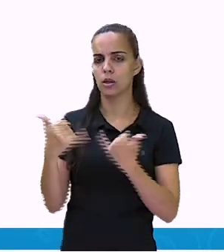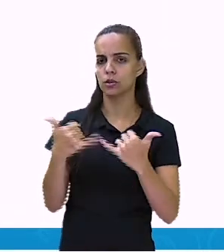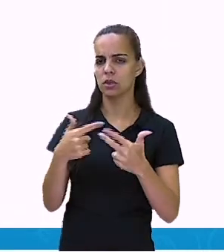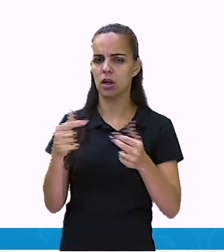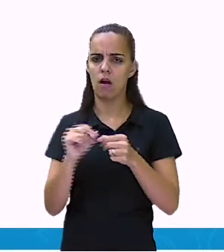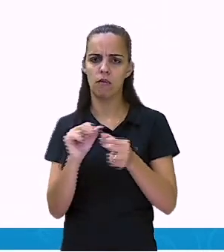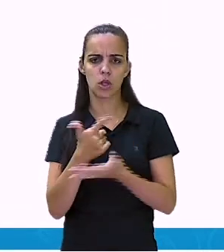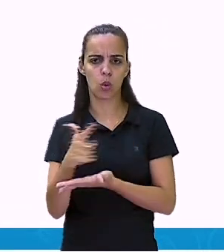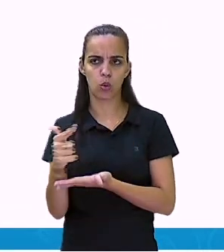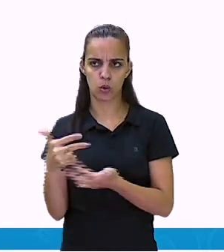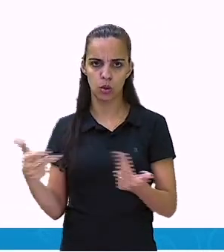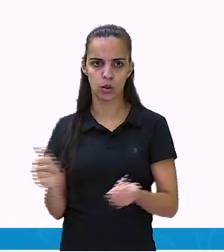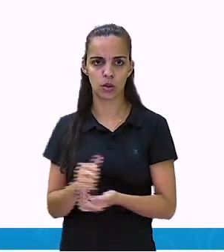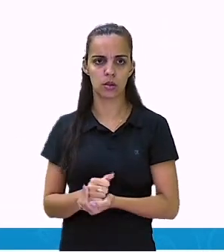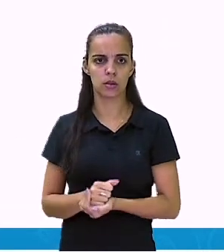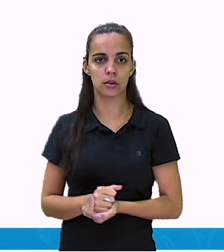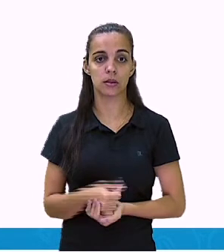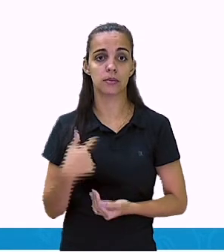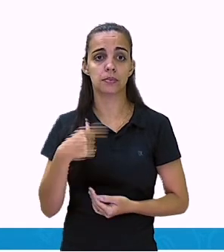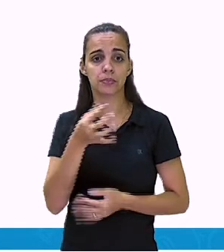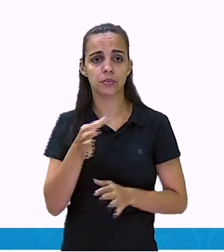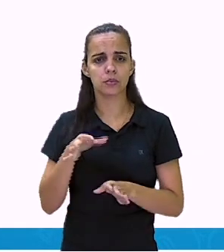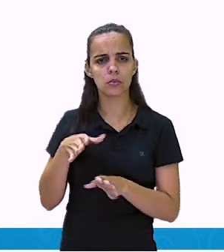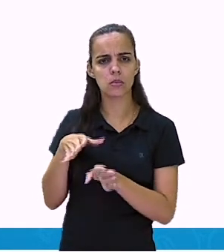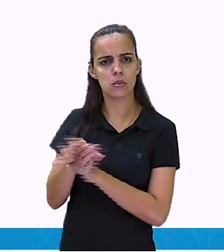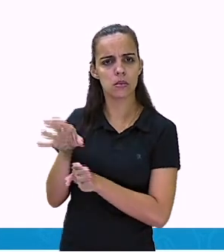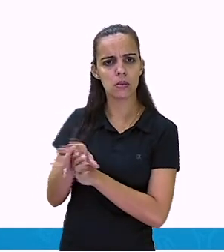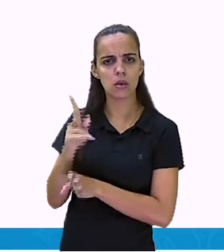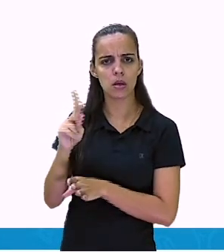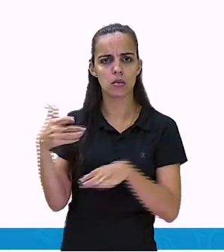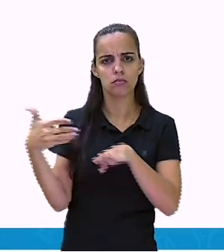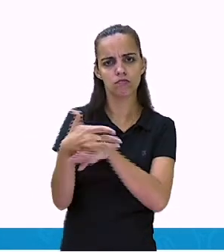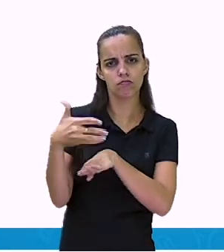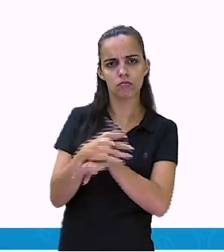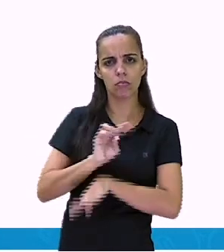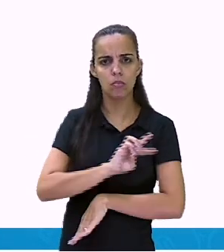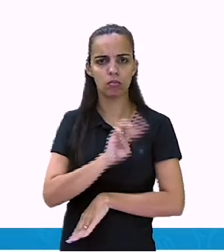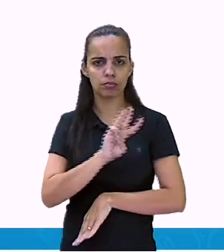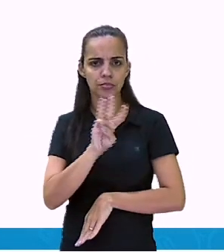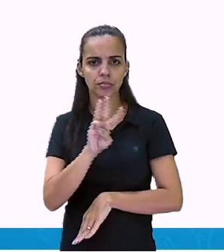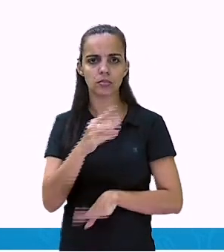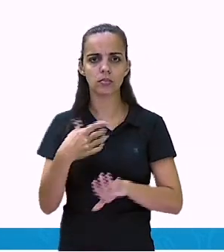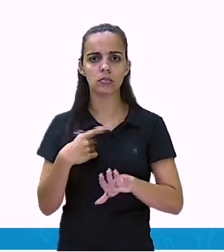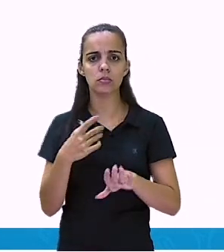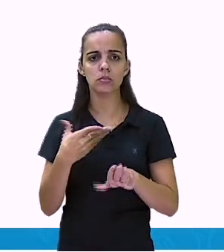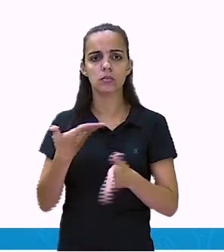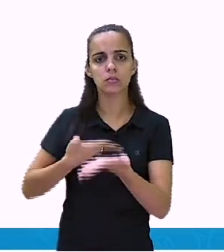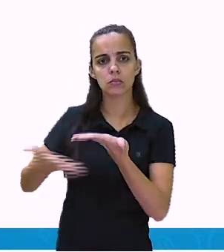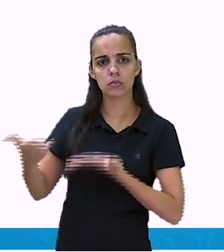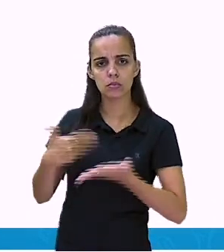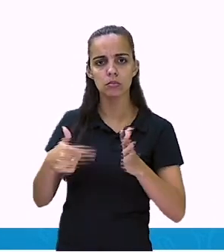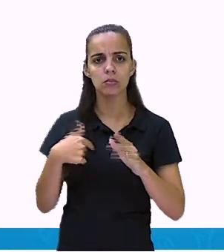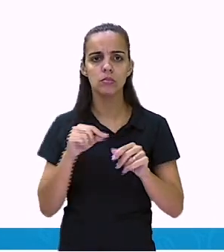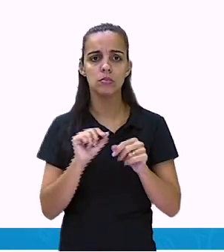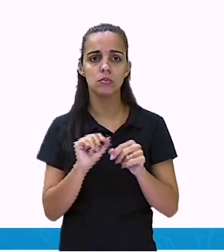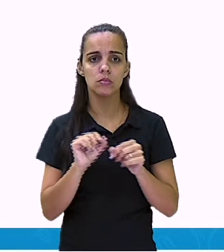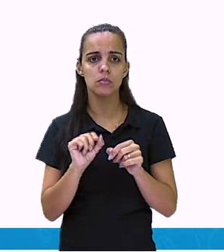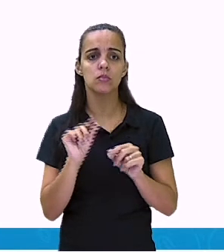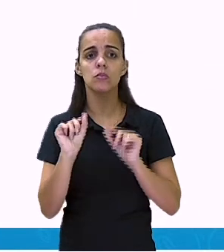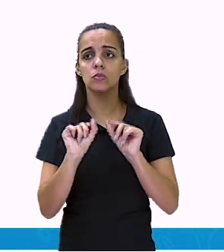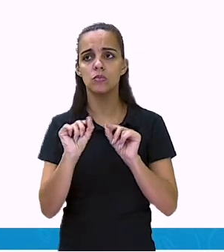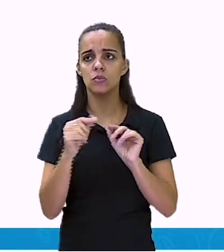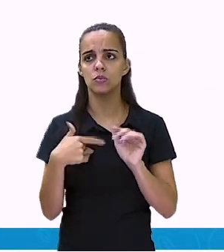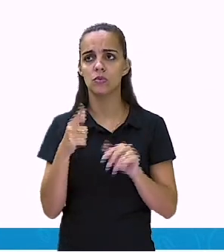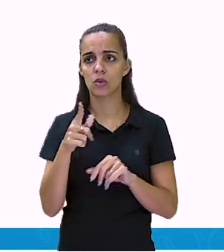conversar. Oriente seu filho no acesso a sites e compartilhamentos de dados. Tá? É muito bom o pai,